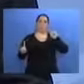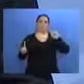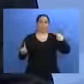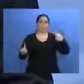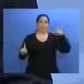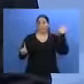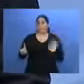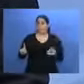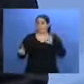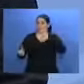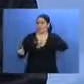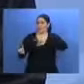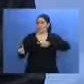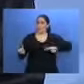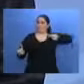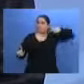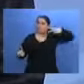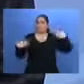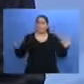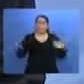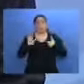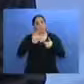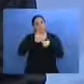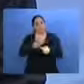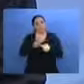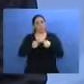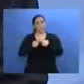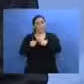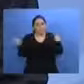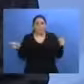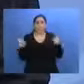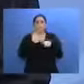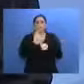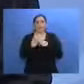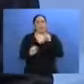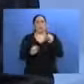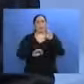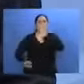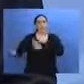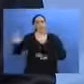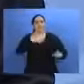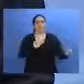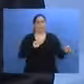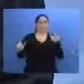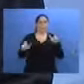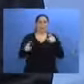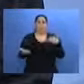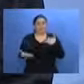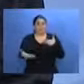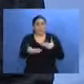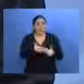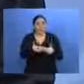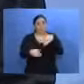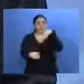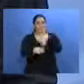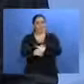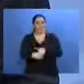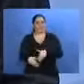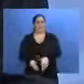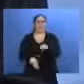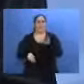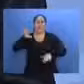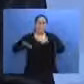42% a 87%, o aumento do salário dos professores. Portanto, eu quero aqui me dirigir a cada um de vocês que tome muito cuidado nesse final da eleição. Tem gente que está